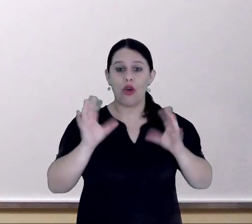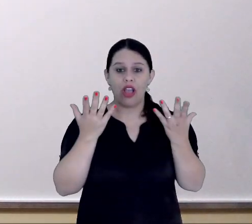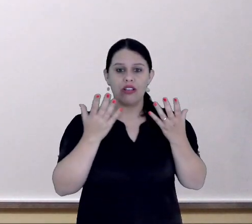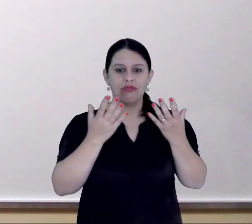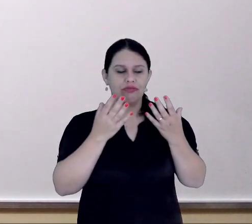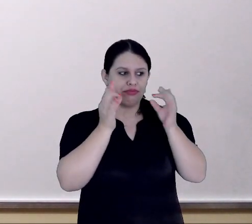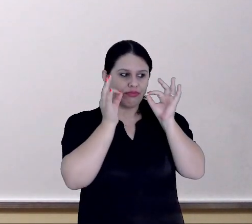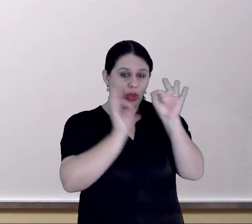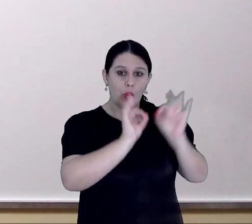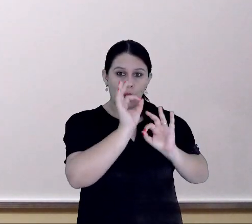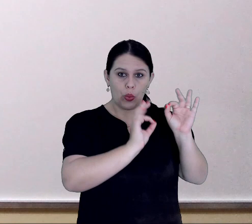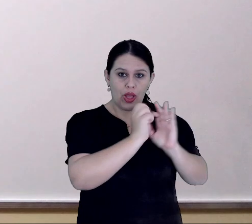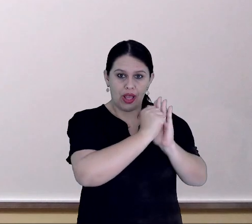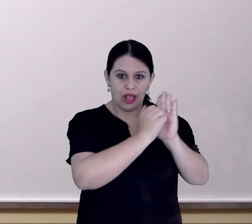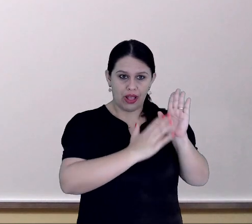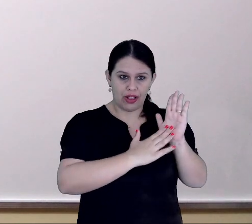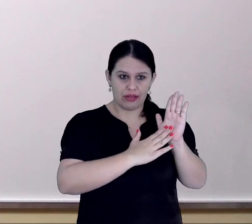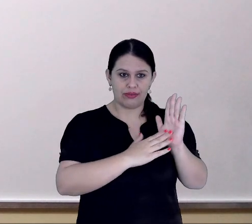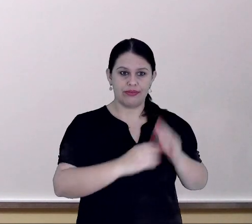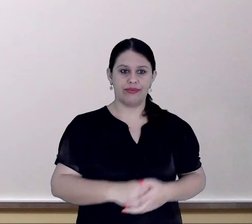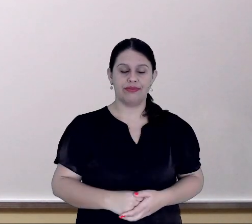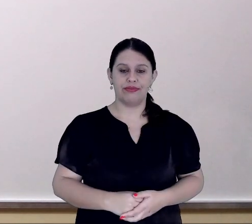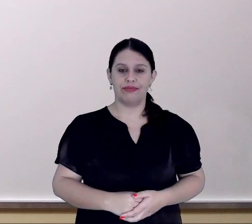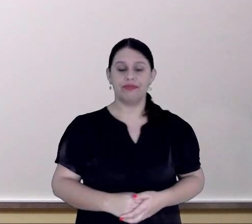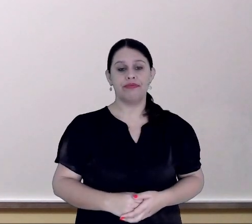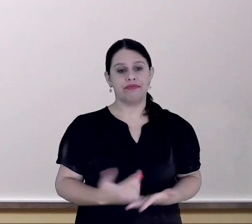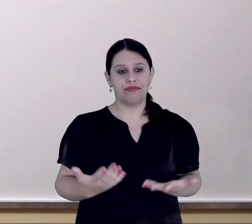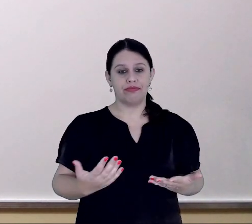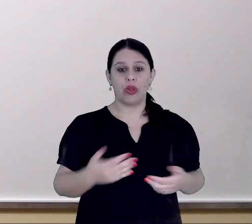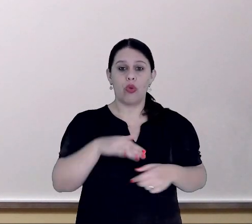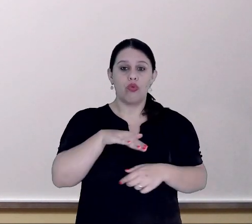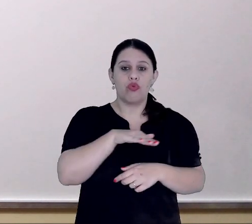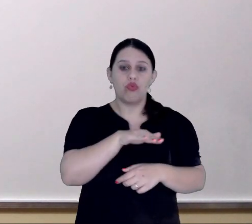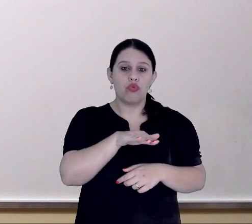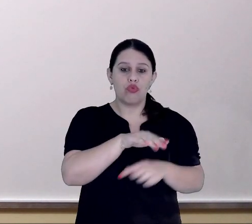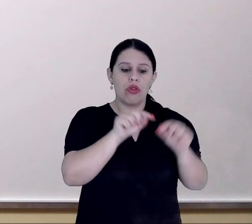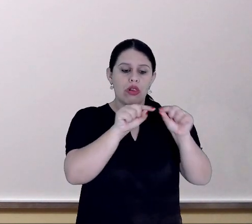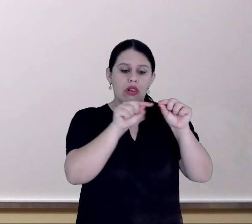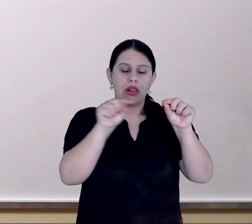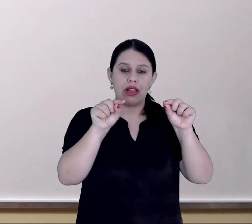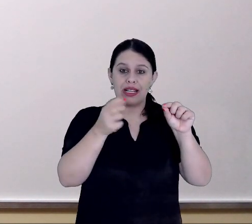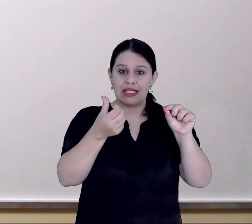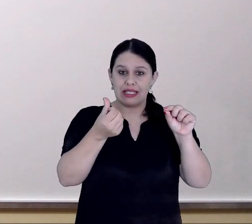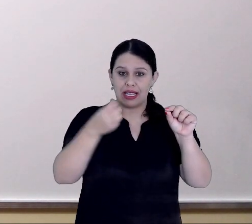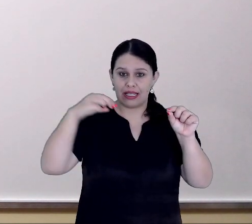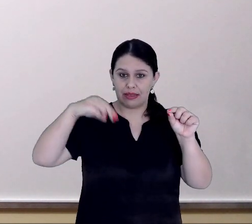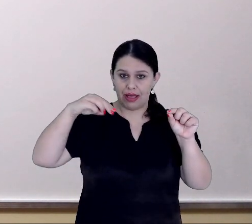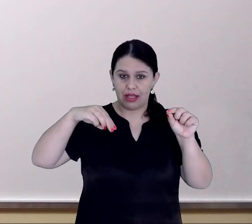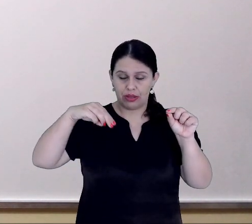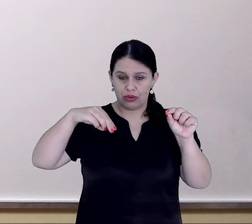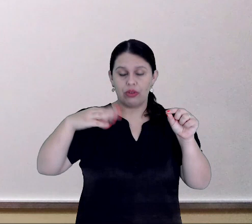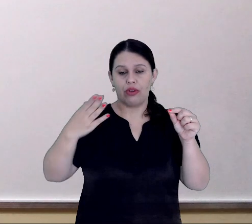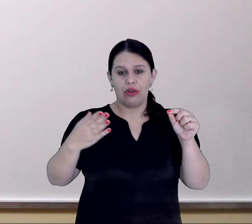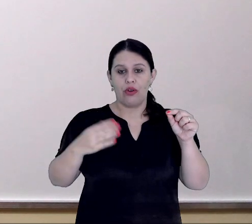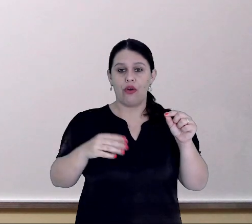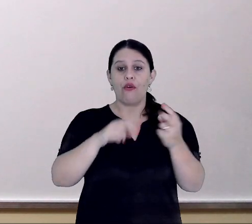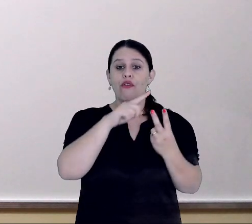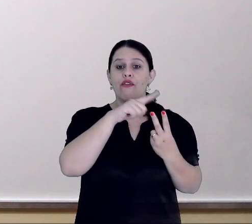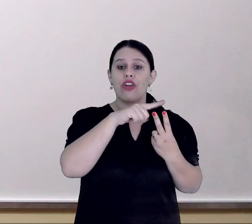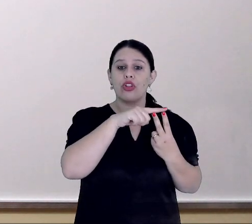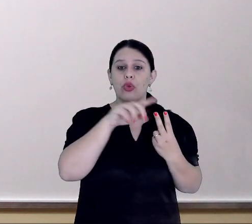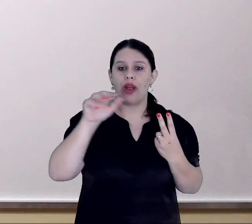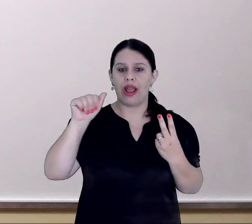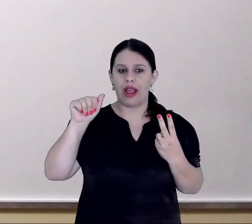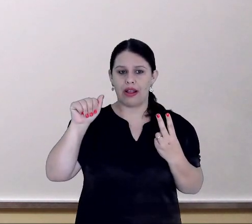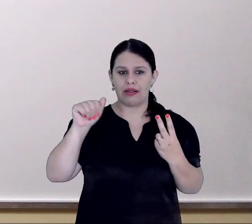Pessoal, o nosso veículo fez um percurso de 100 metros, então vou representar isso por um vetor A. E para garantir que esse é o de